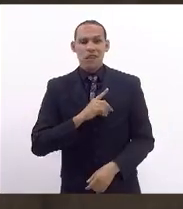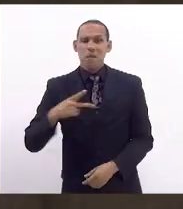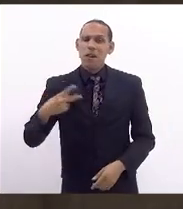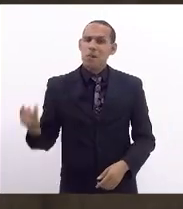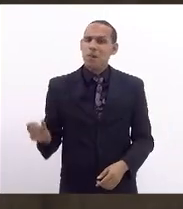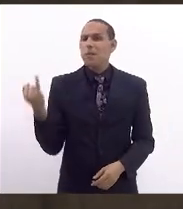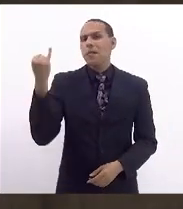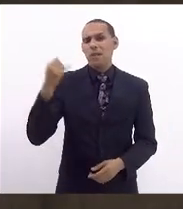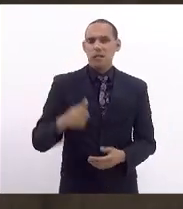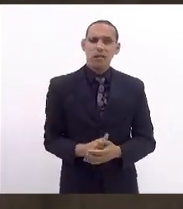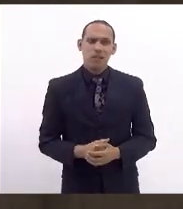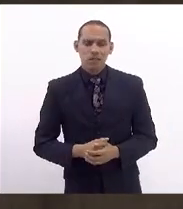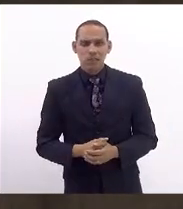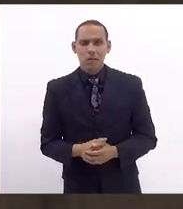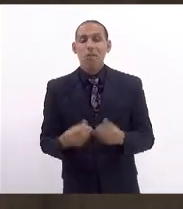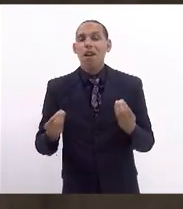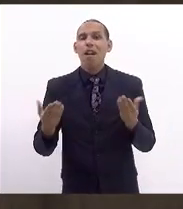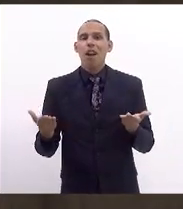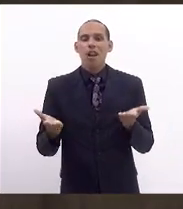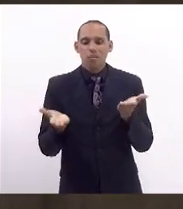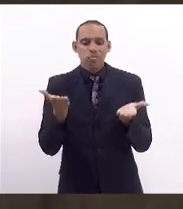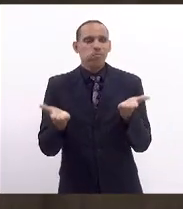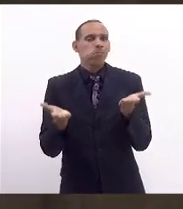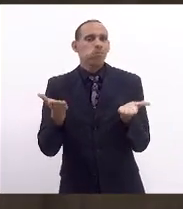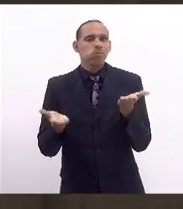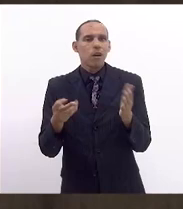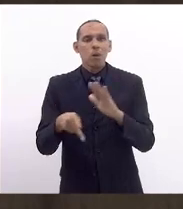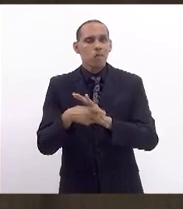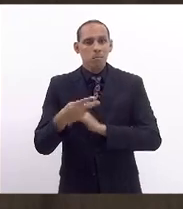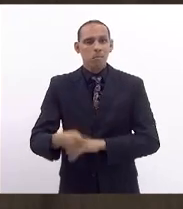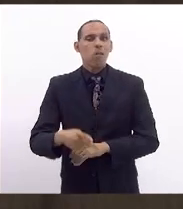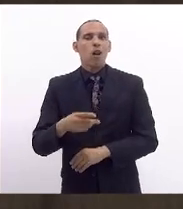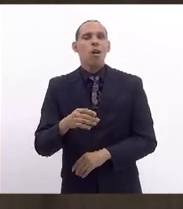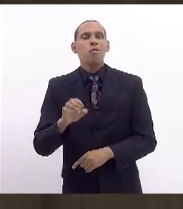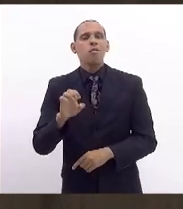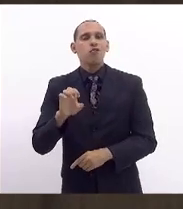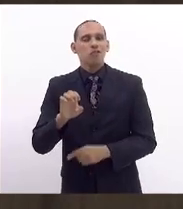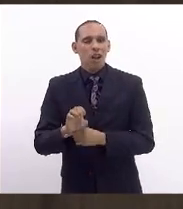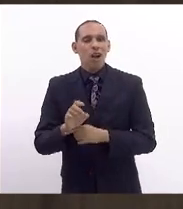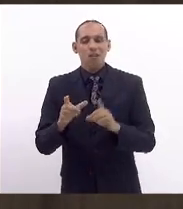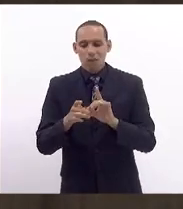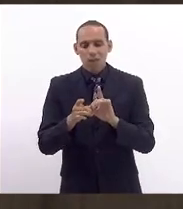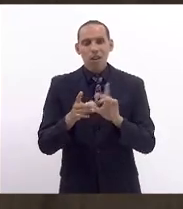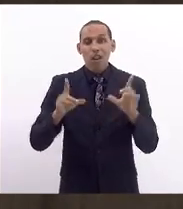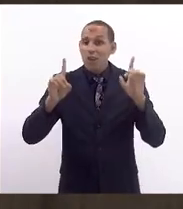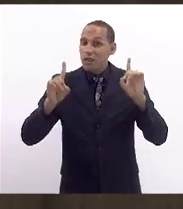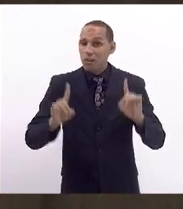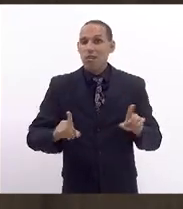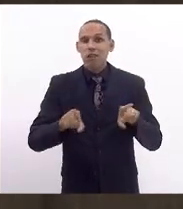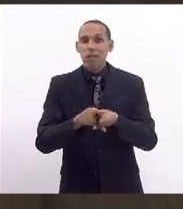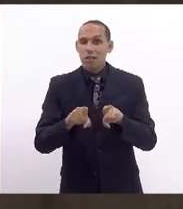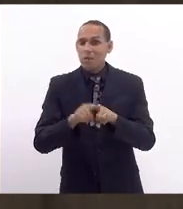muito importante para a estabilidade do Estado democrático direito e mais ainda mais ainda